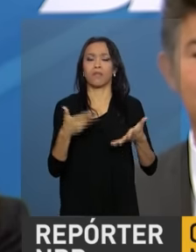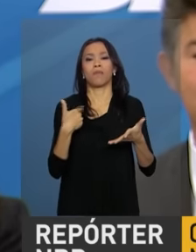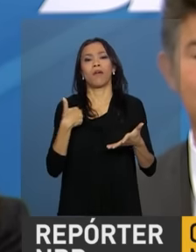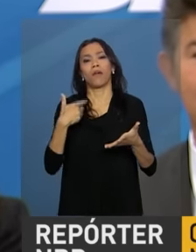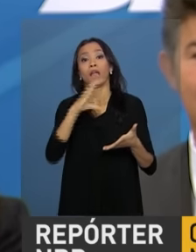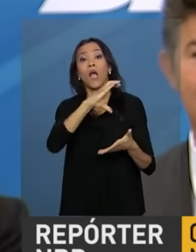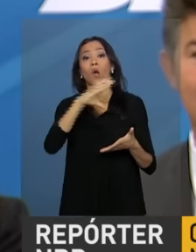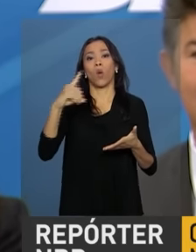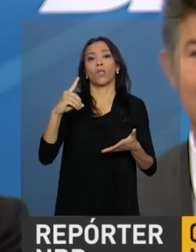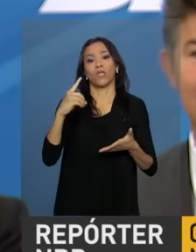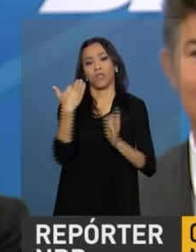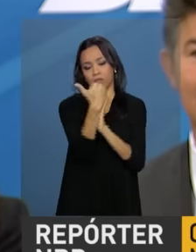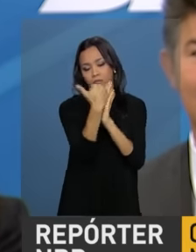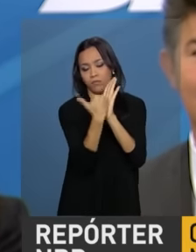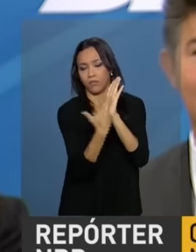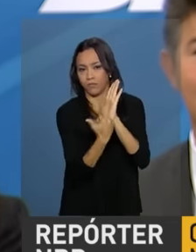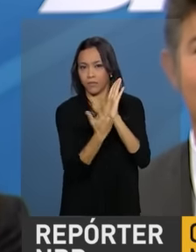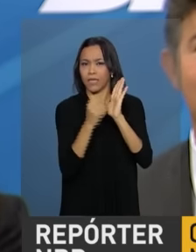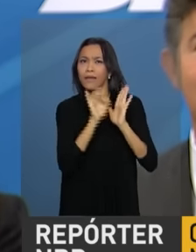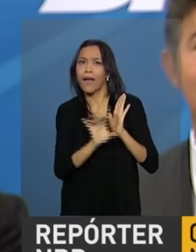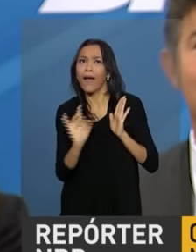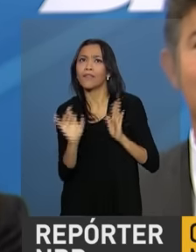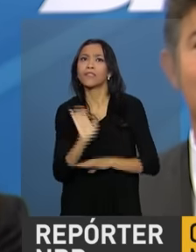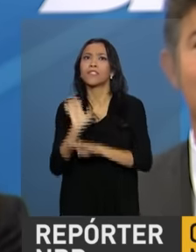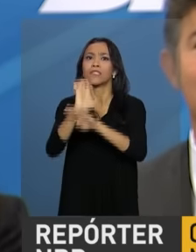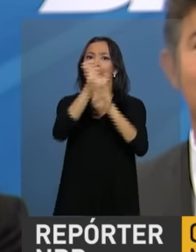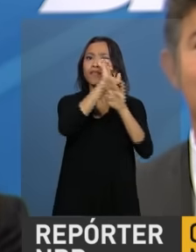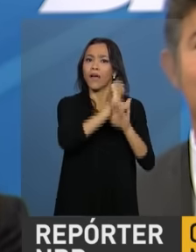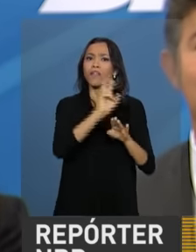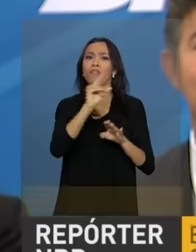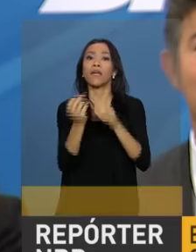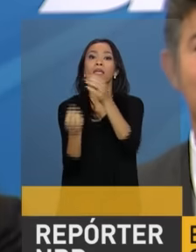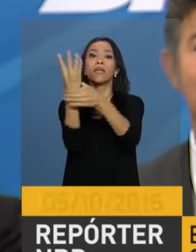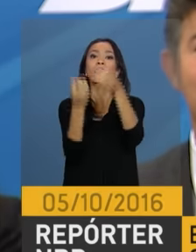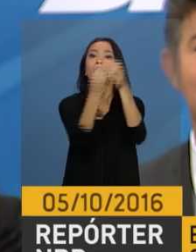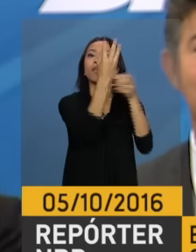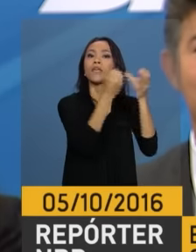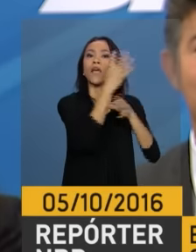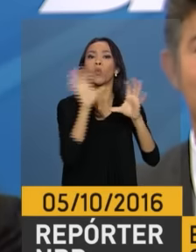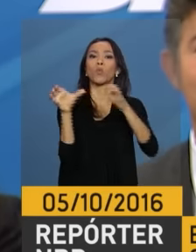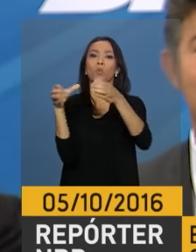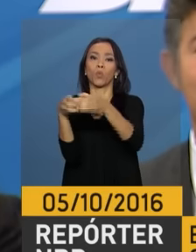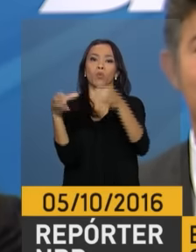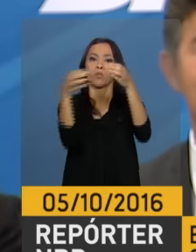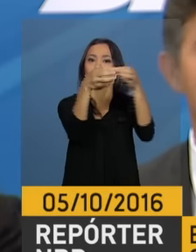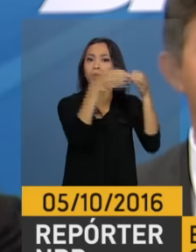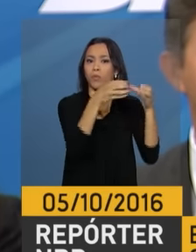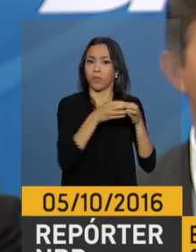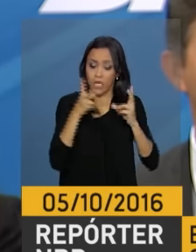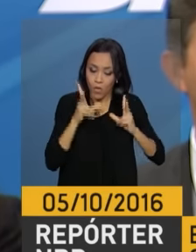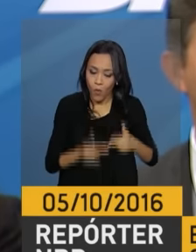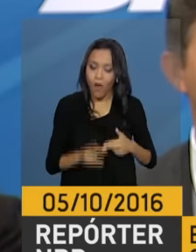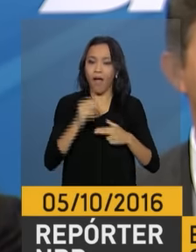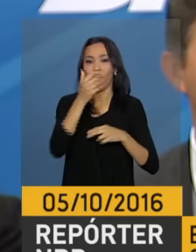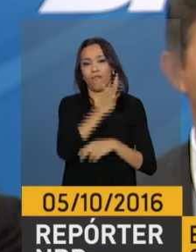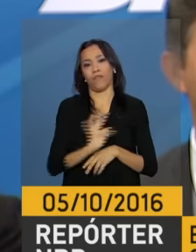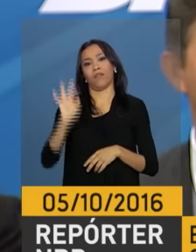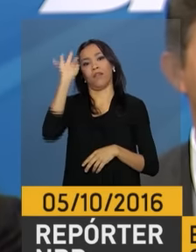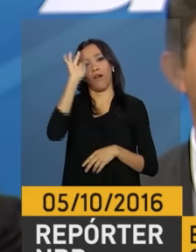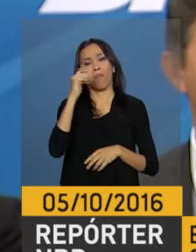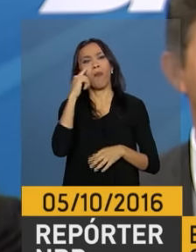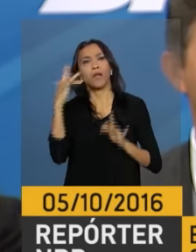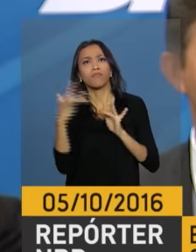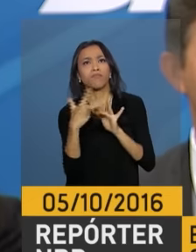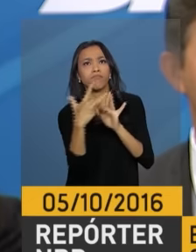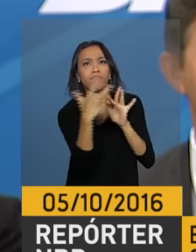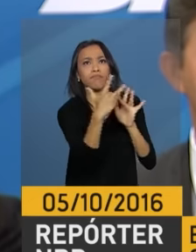Criança Feliz. Em cada nível federativo, deverão ser organizados comitês gestores, semelhantes ao do nível federal, para facilitar o atendimento